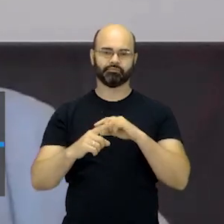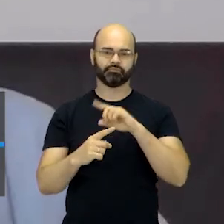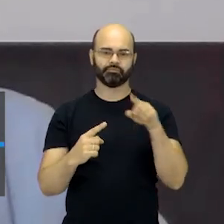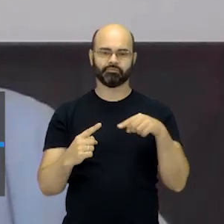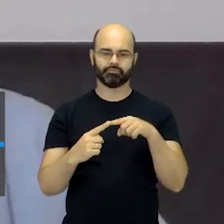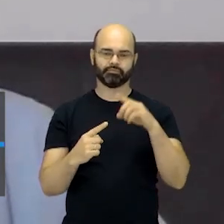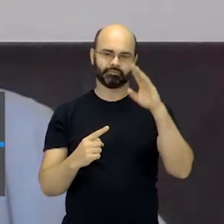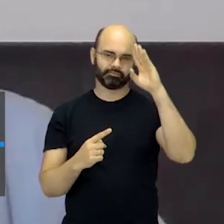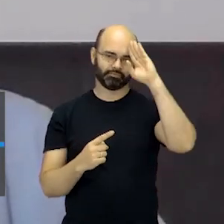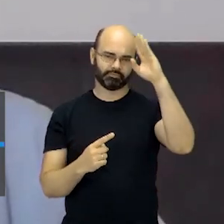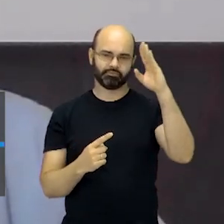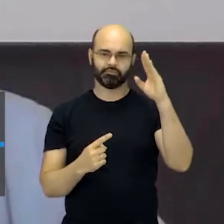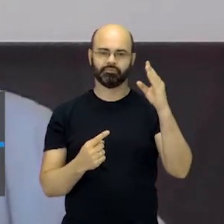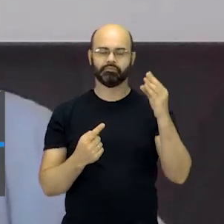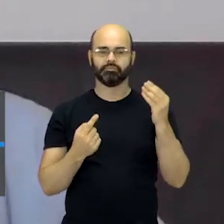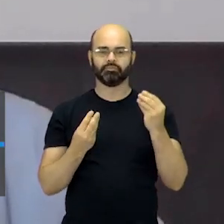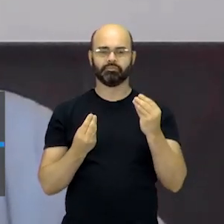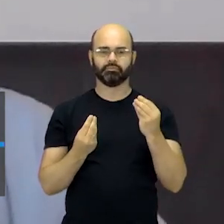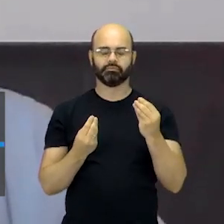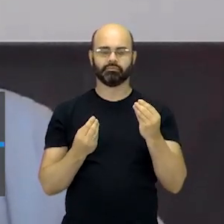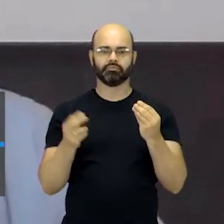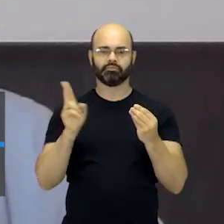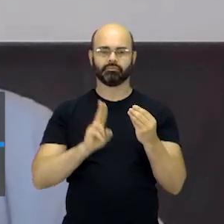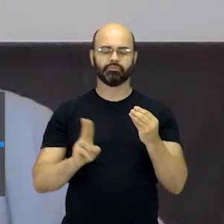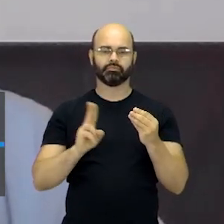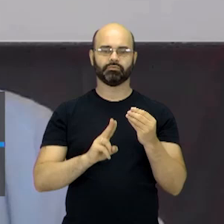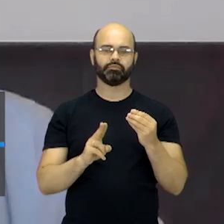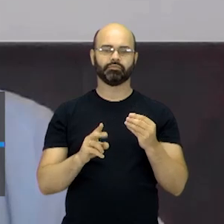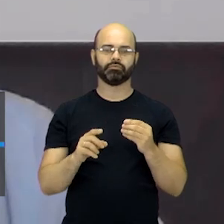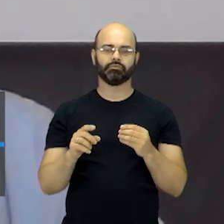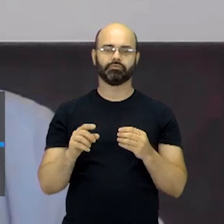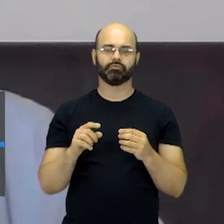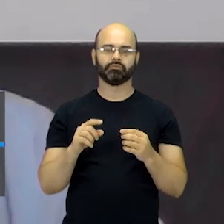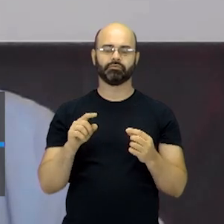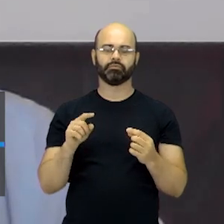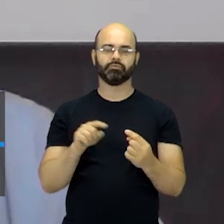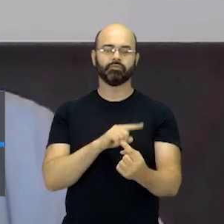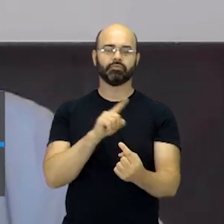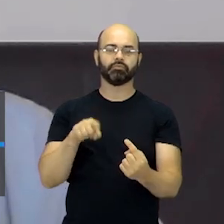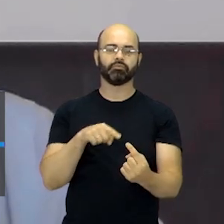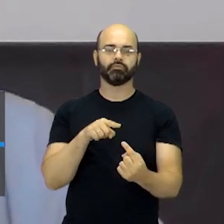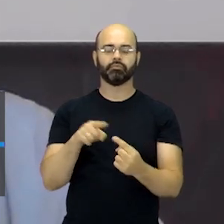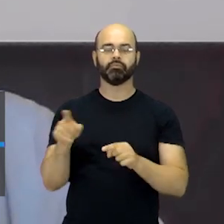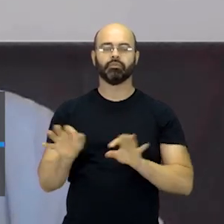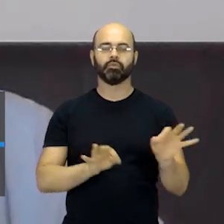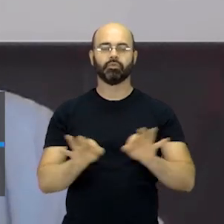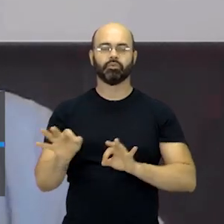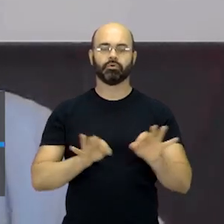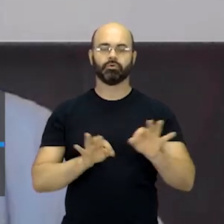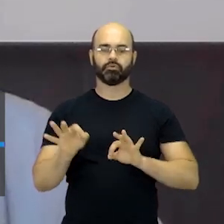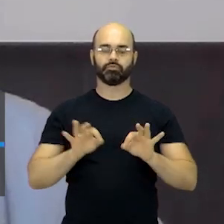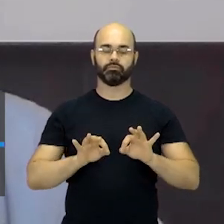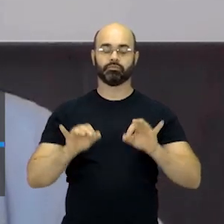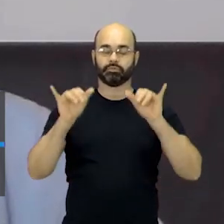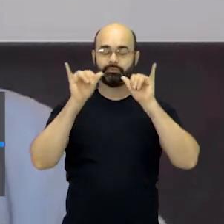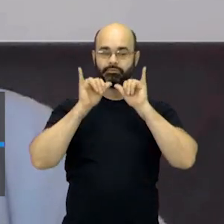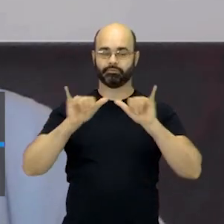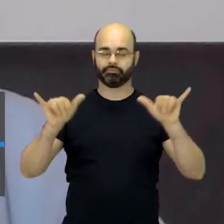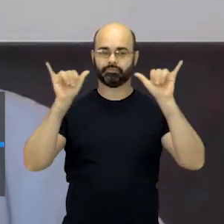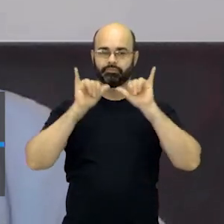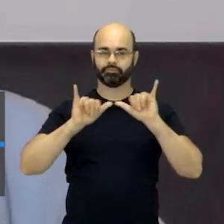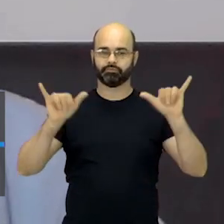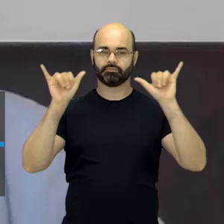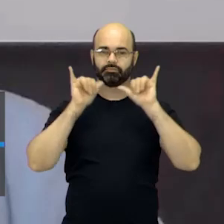né, a funcionalidade desse gênero textual, no sentido de que ele é utilizado para divulgar,